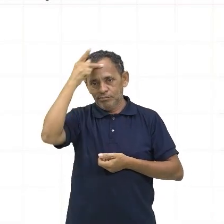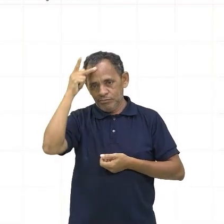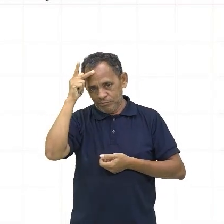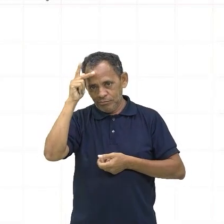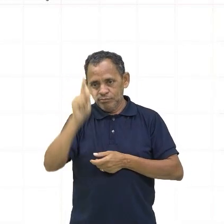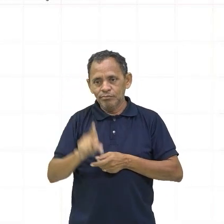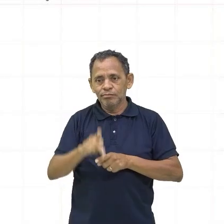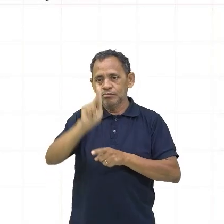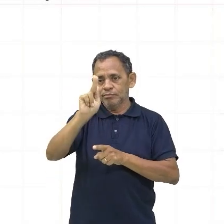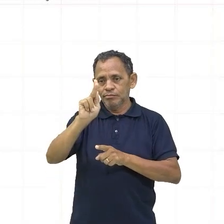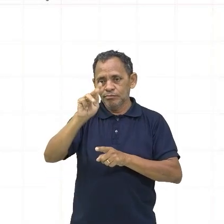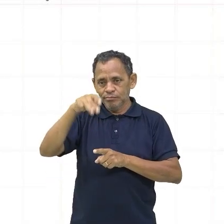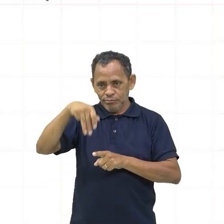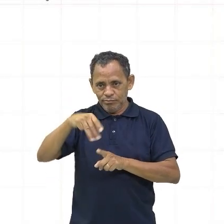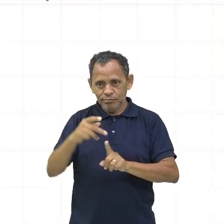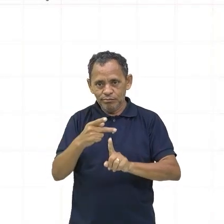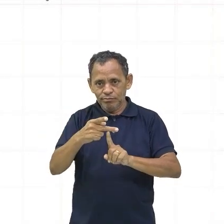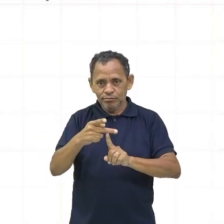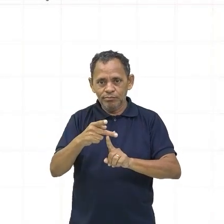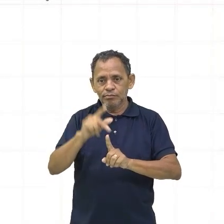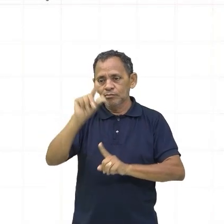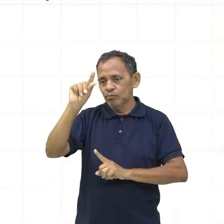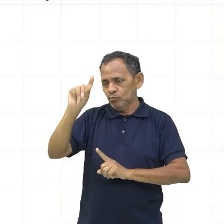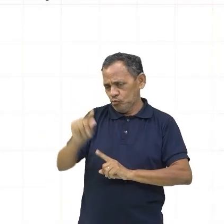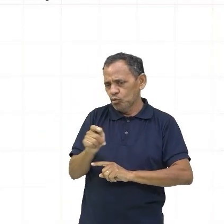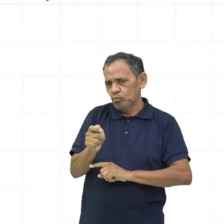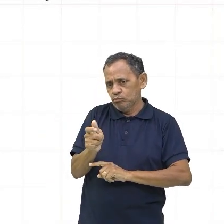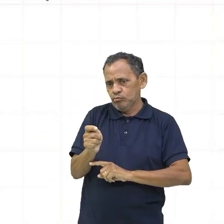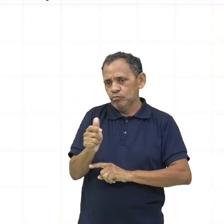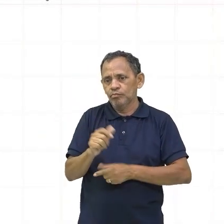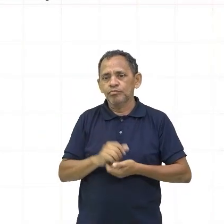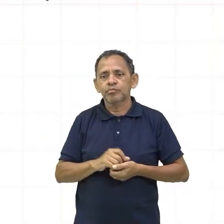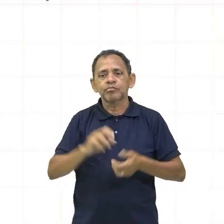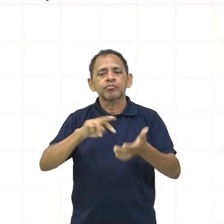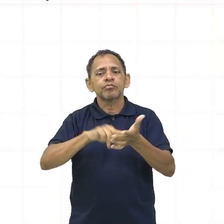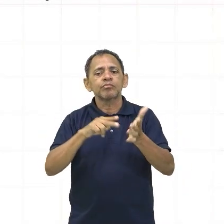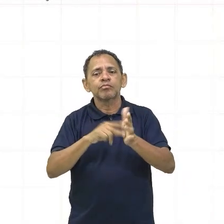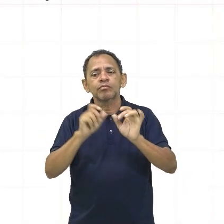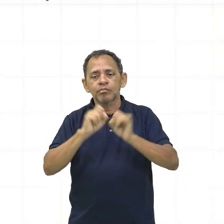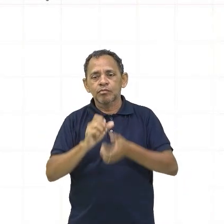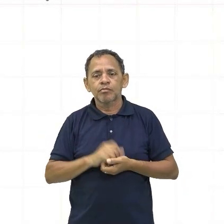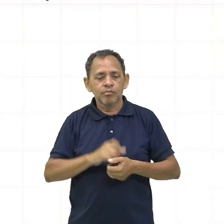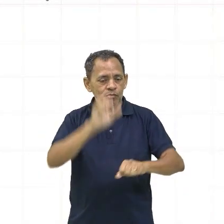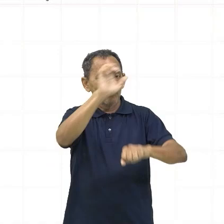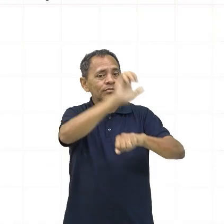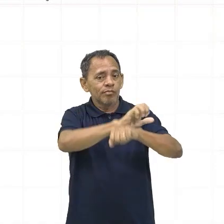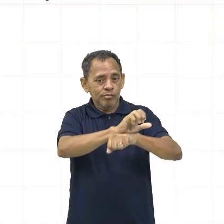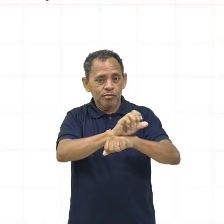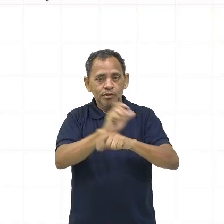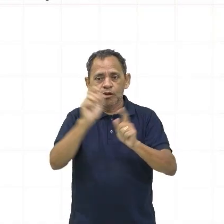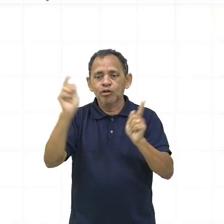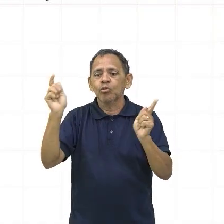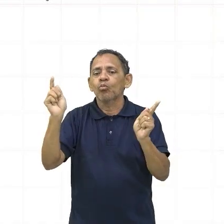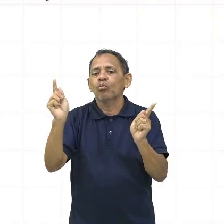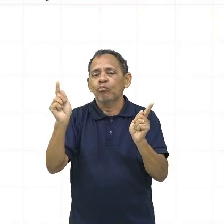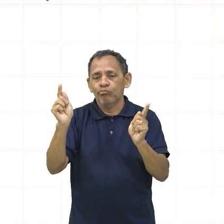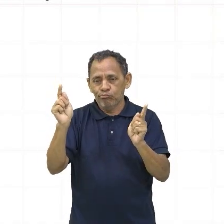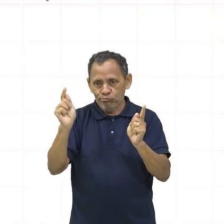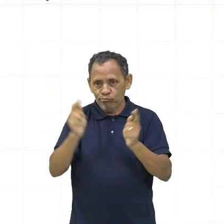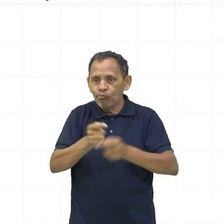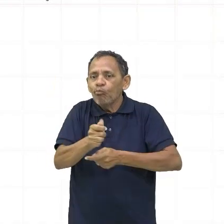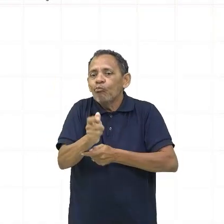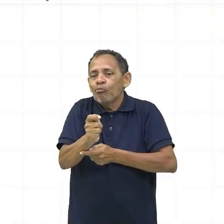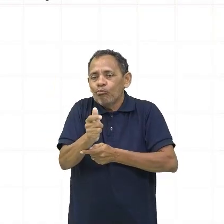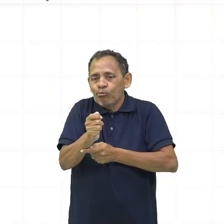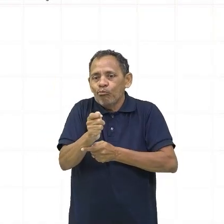uma densidade demográfica baixa. Isso quer dizer que o nosso estado ele ainda é pouco povoado. Ou